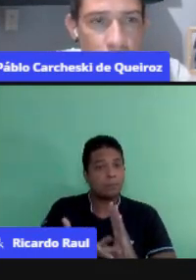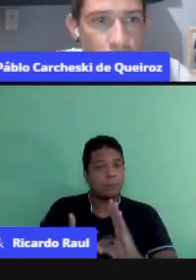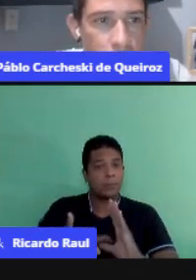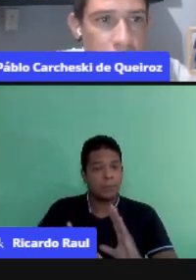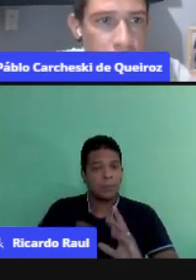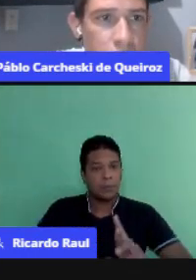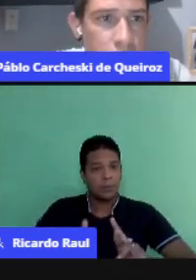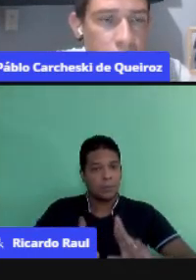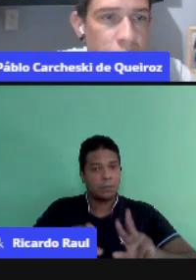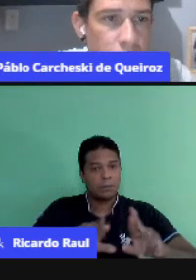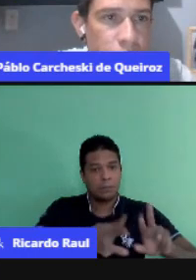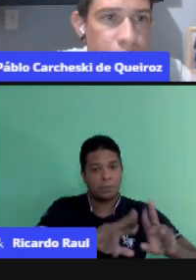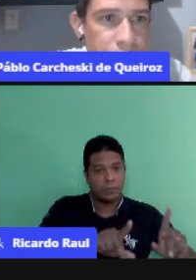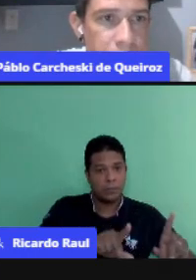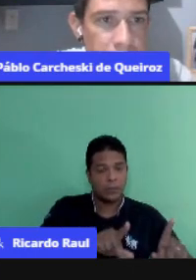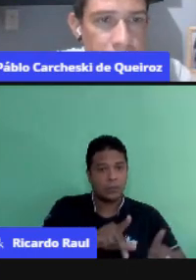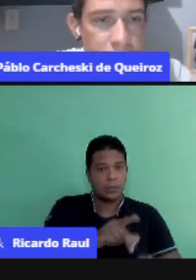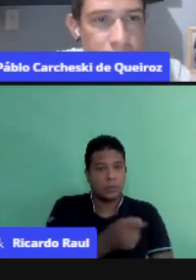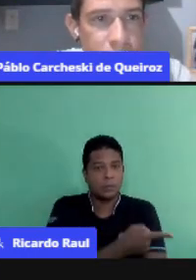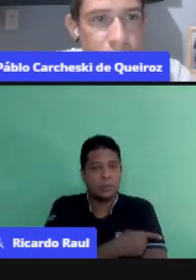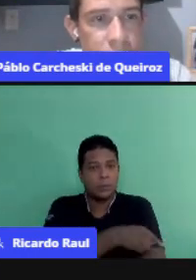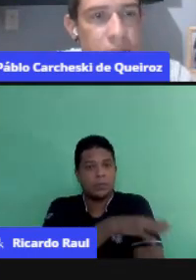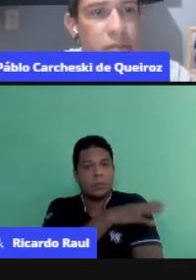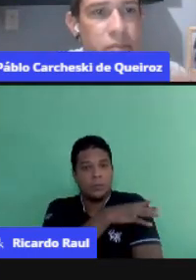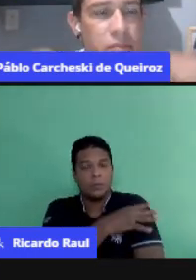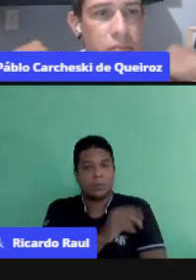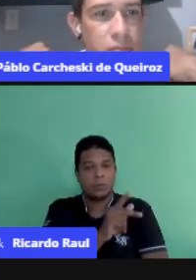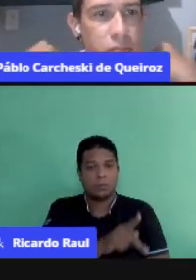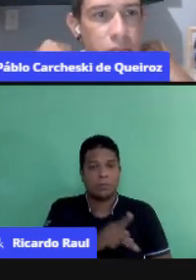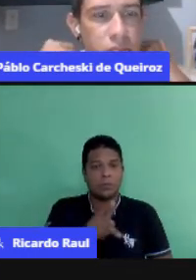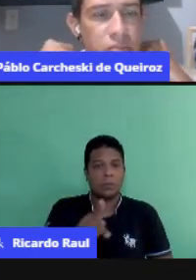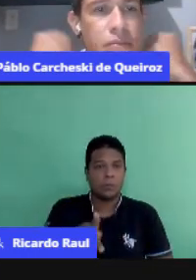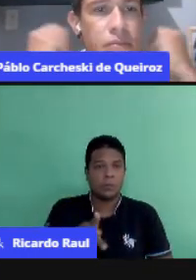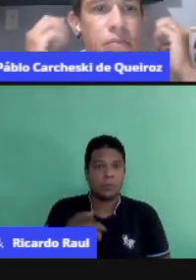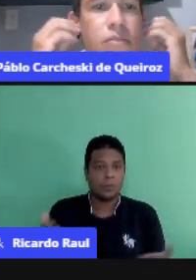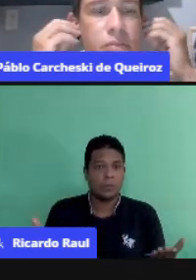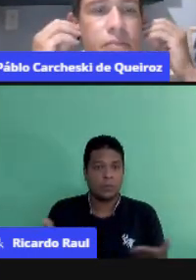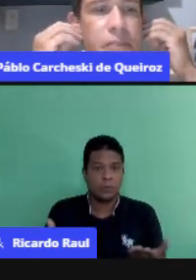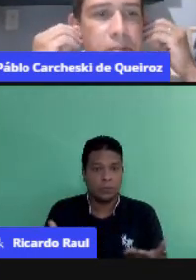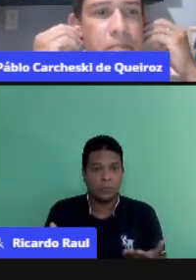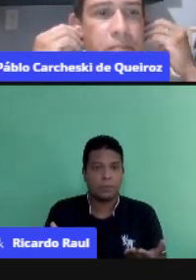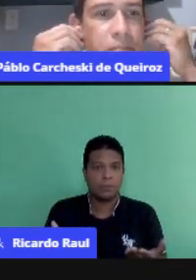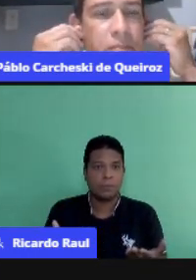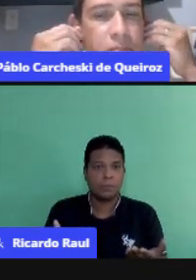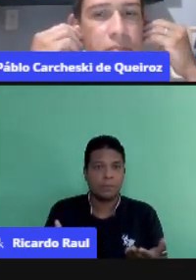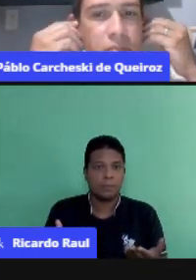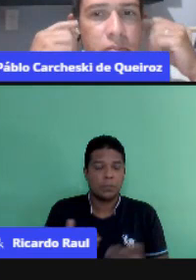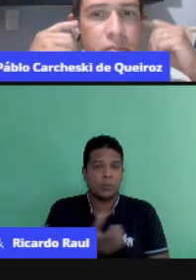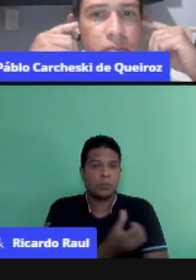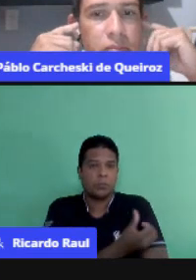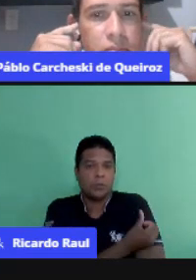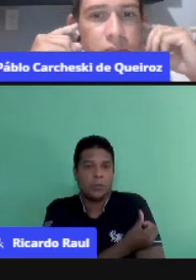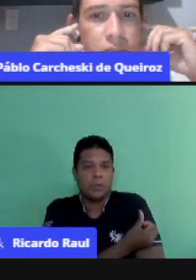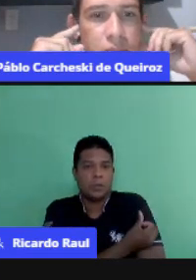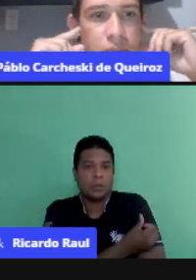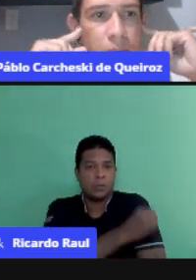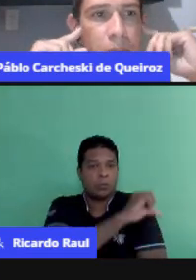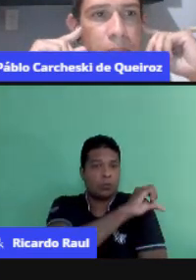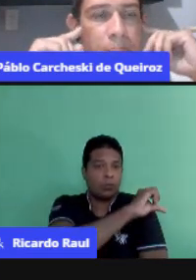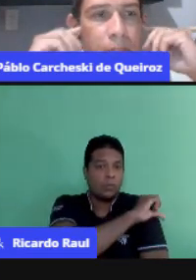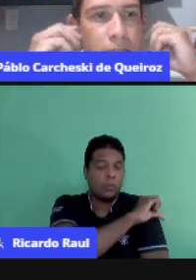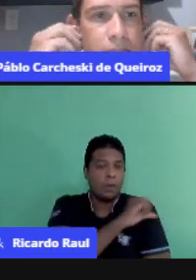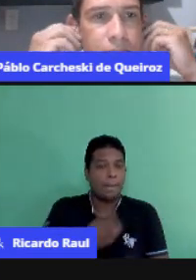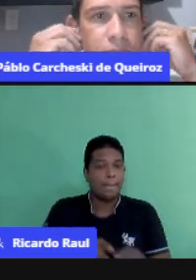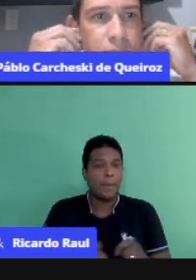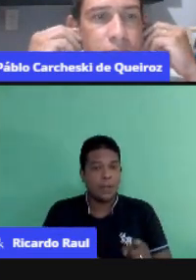variação ao longo dos anos, e deixando claro aqui para os professores que neste momento nós estamos com foco mais do 6º ao 9º ano, mas que essa